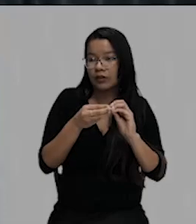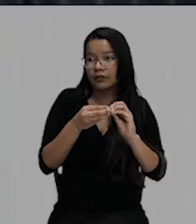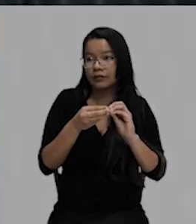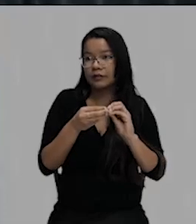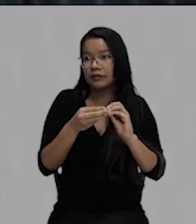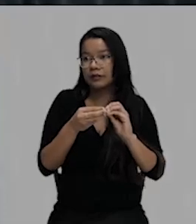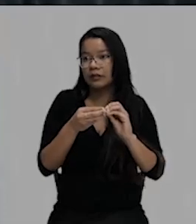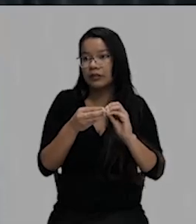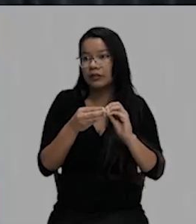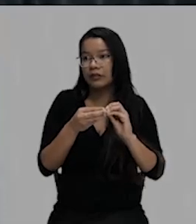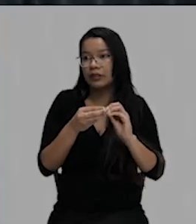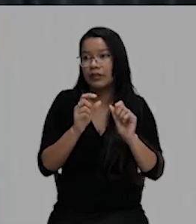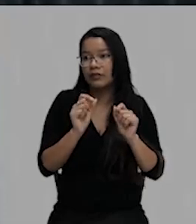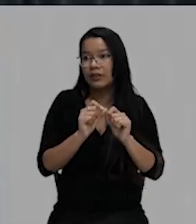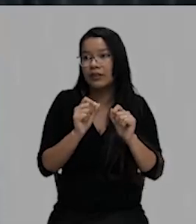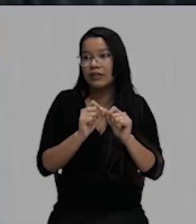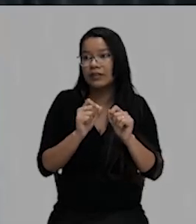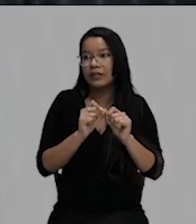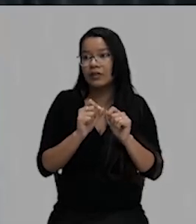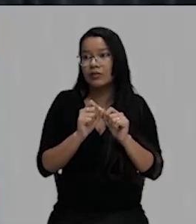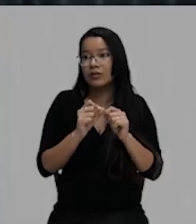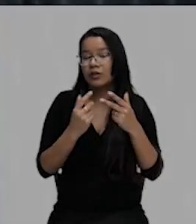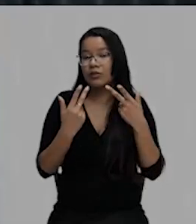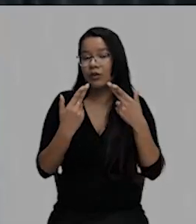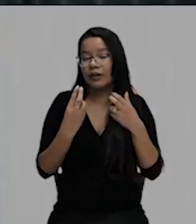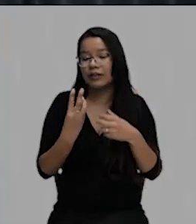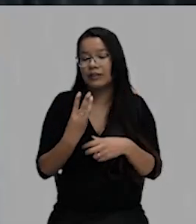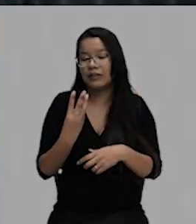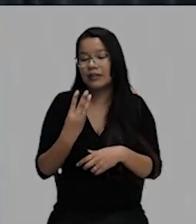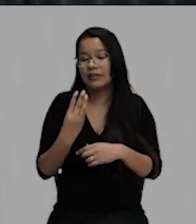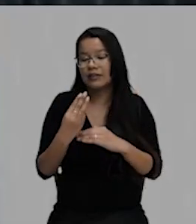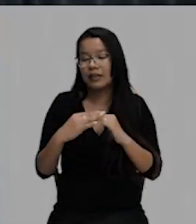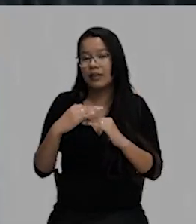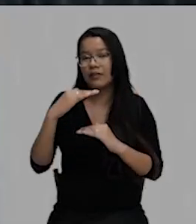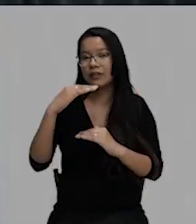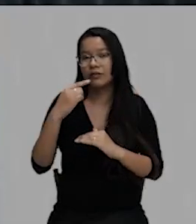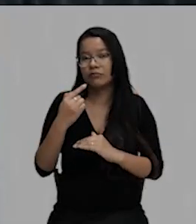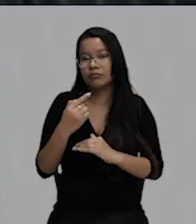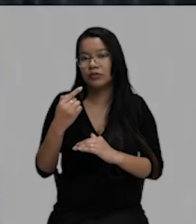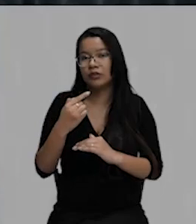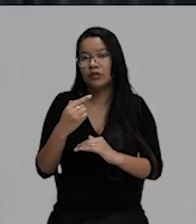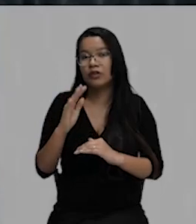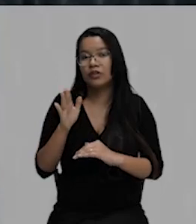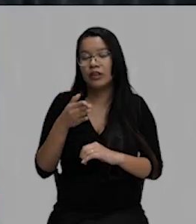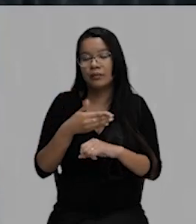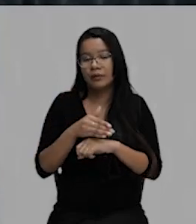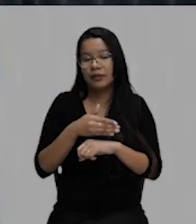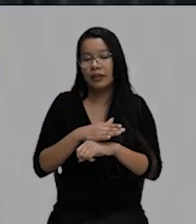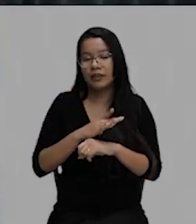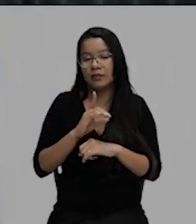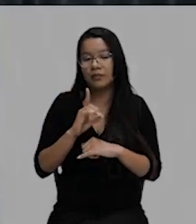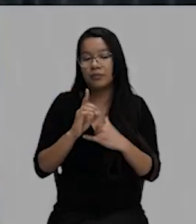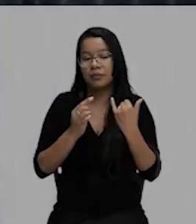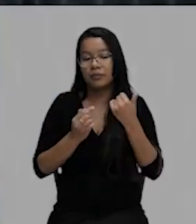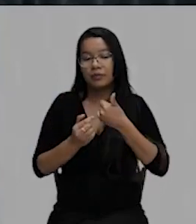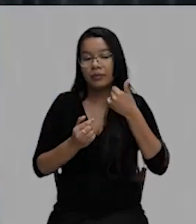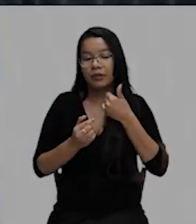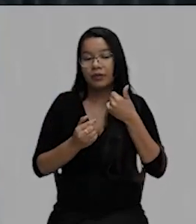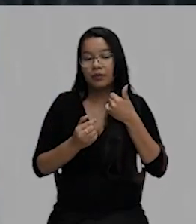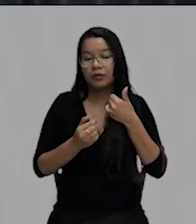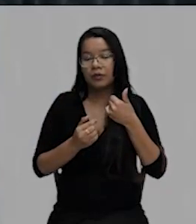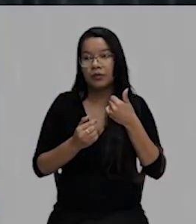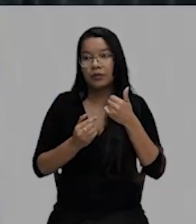E fazendo ele igual a 3 elevado a 1. Eu apliquei a definição no primeiro logaritmo. Qual foi esse logaritmo? O